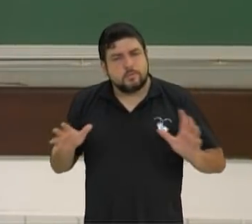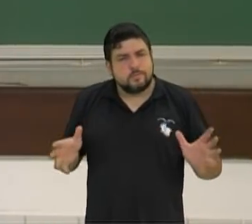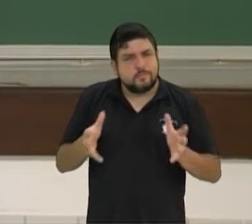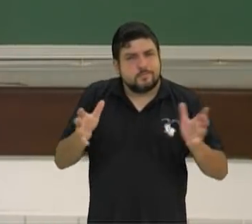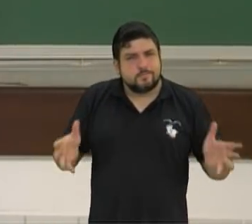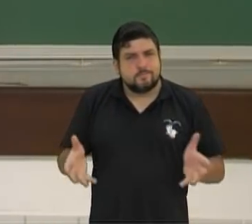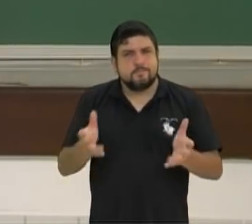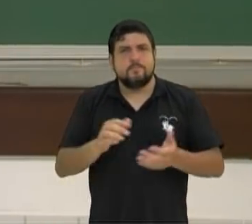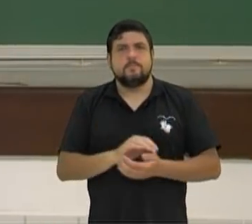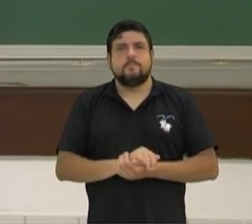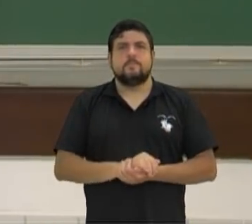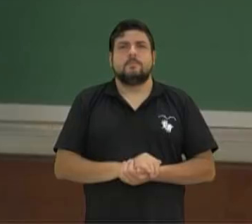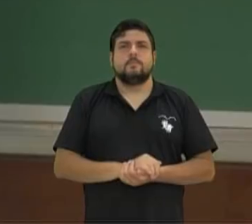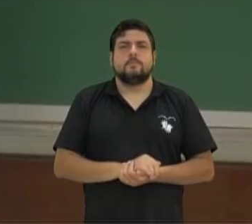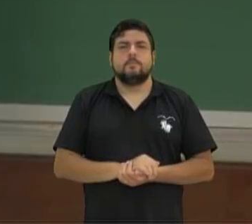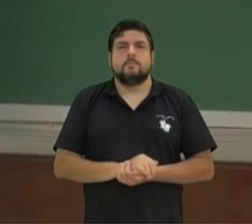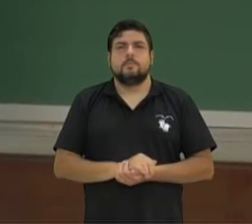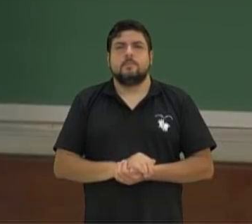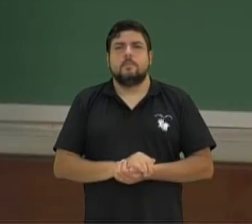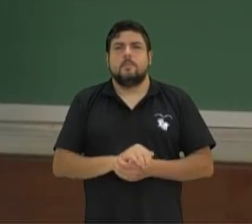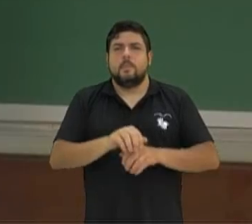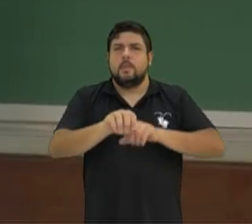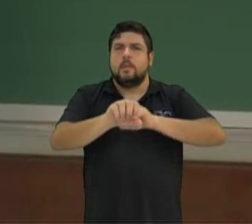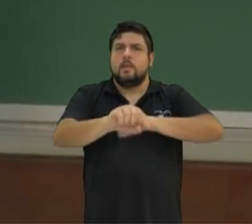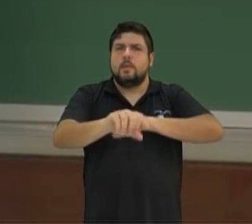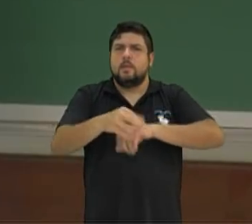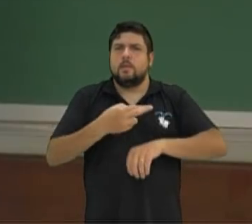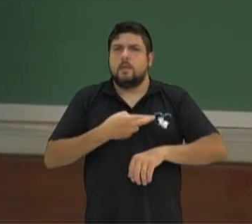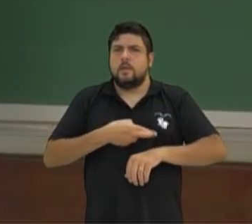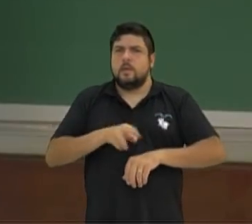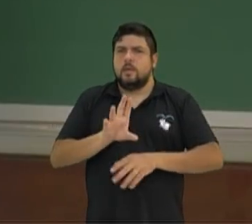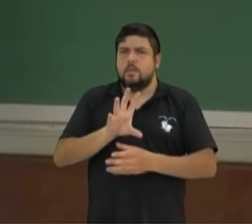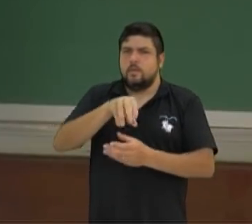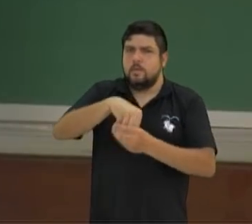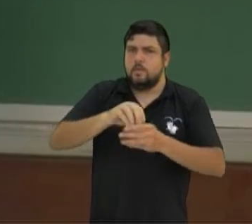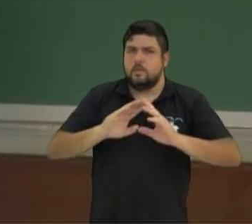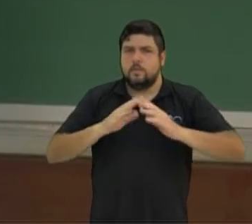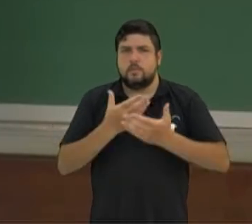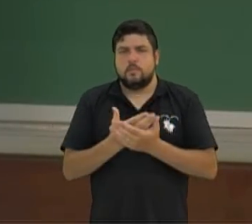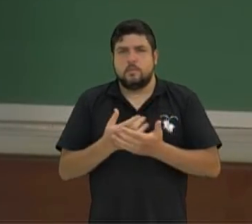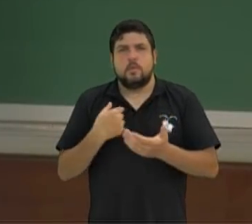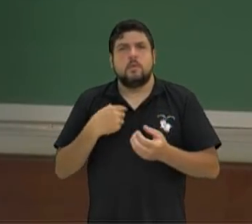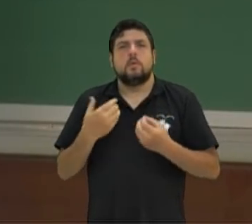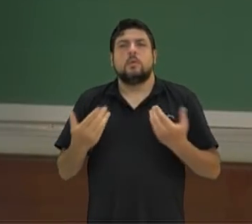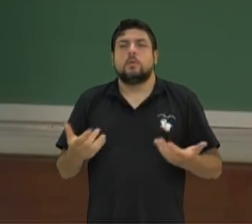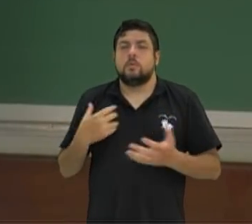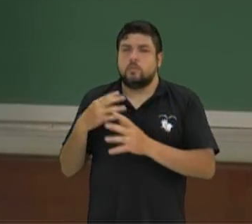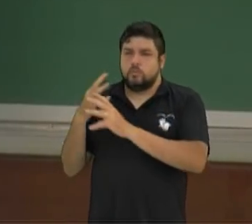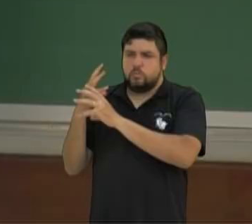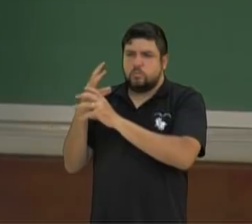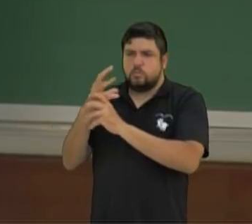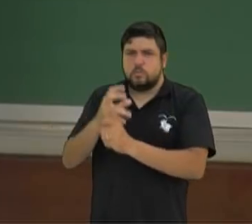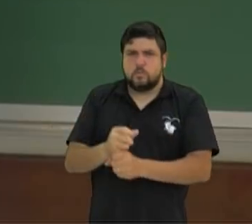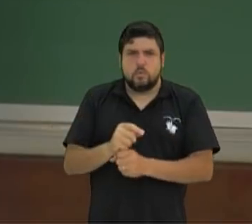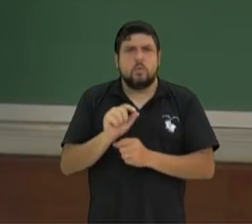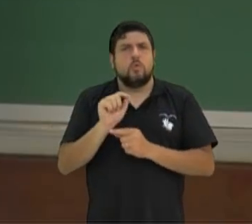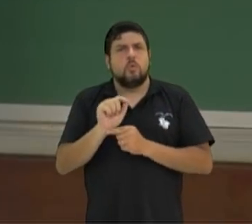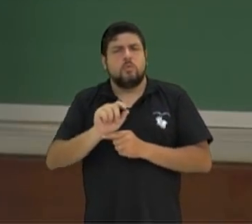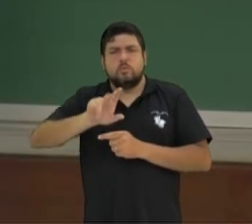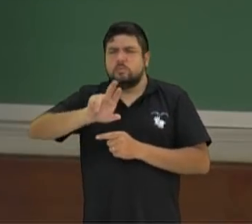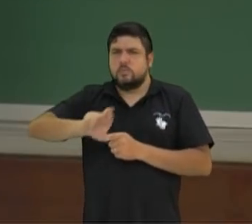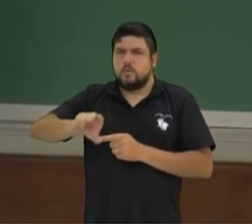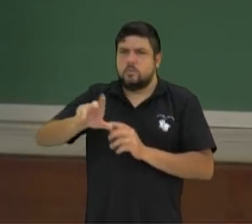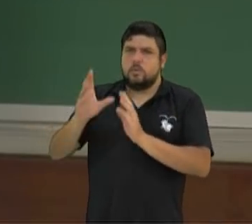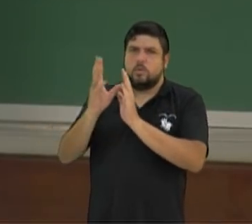Bom, ensino religioso escolar. Estamos retomando aqui, não os conteúdos, mas